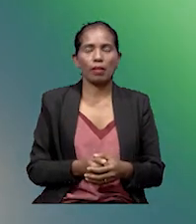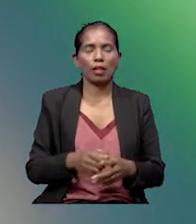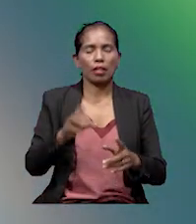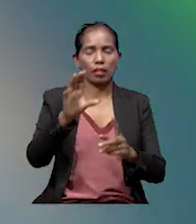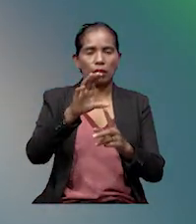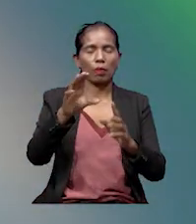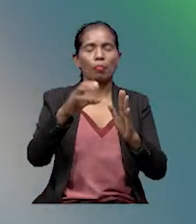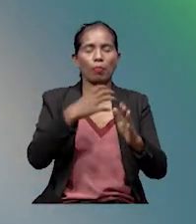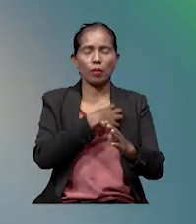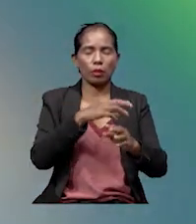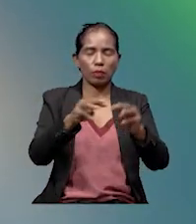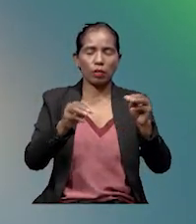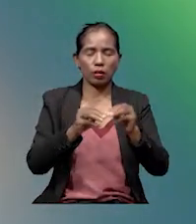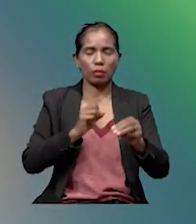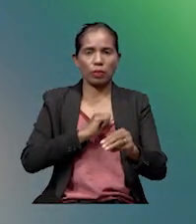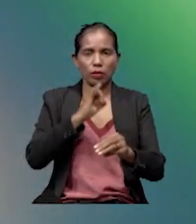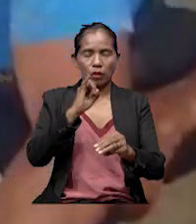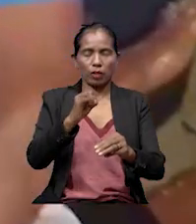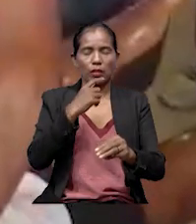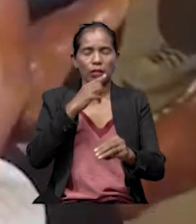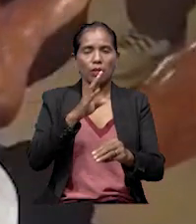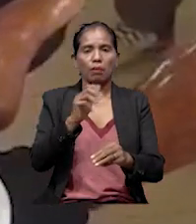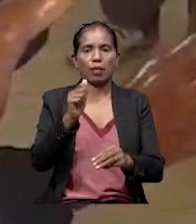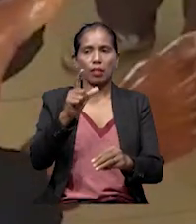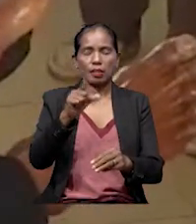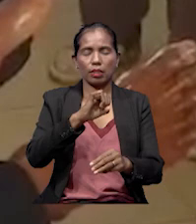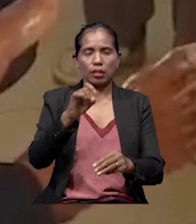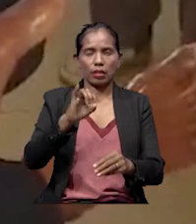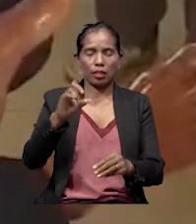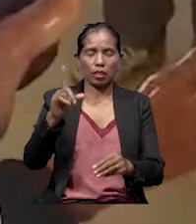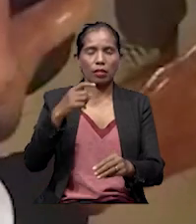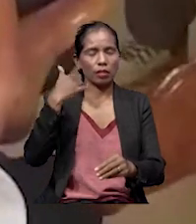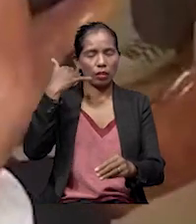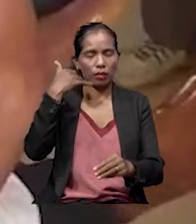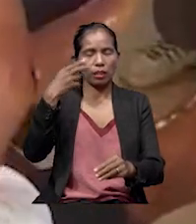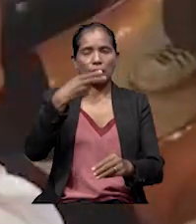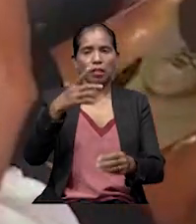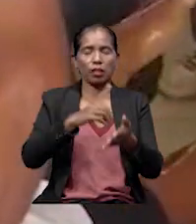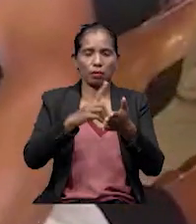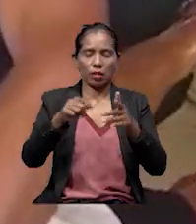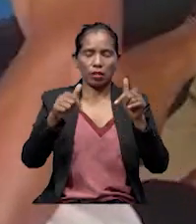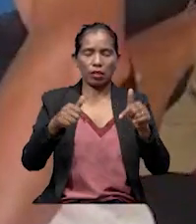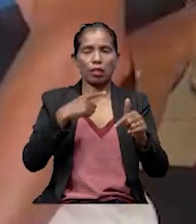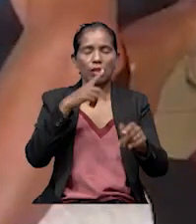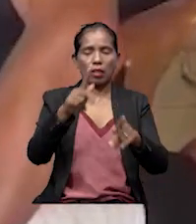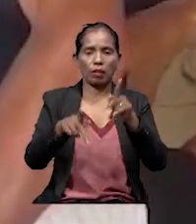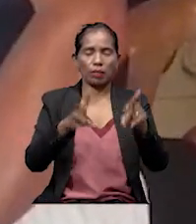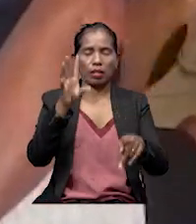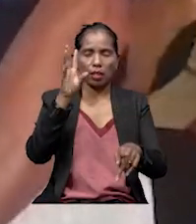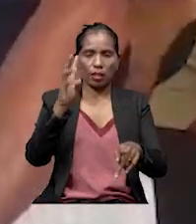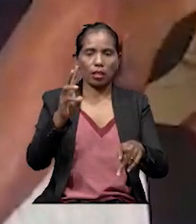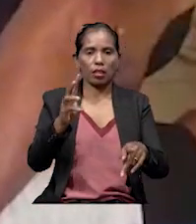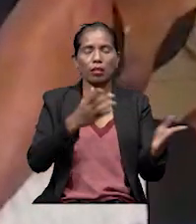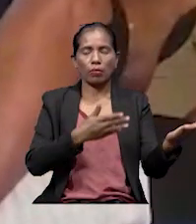Polícia Município Cova Lima, Superintendente Basílio de Jesus informa, via telefone quinta semana ne hateten, suspeito na Inen, detém